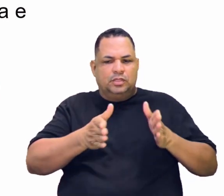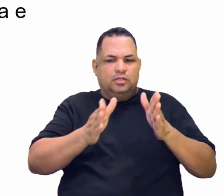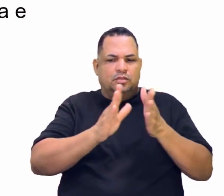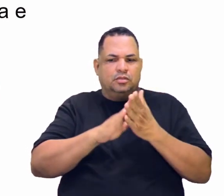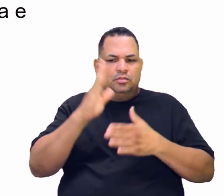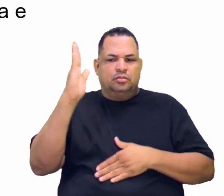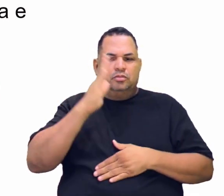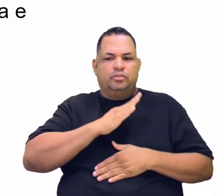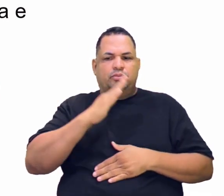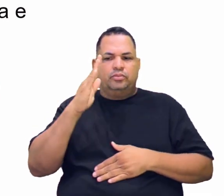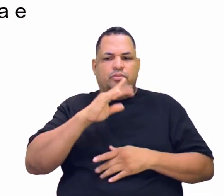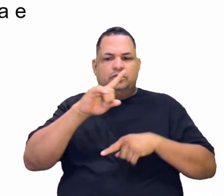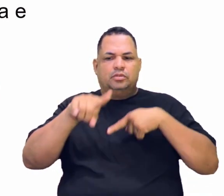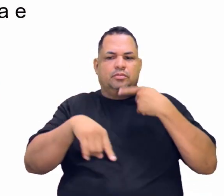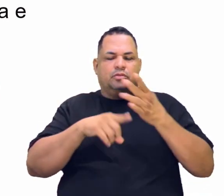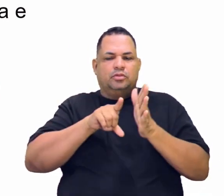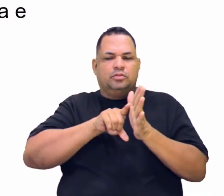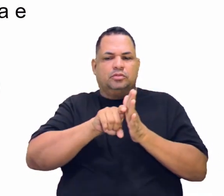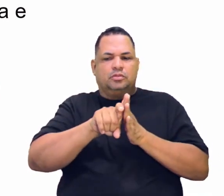Buena, depois de Cacoal.